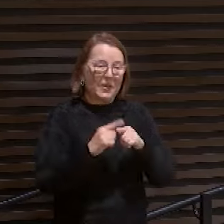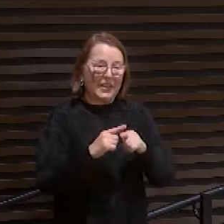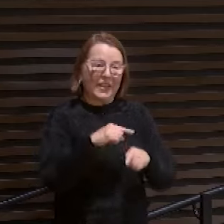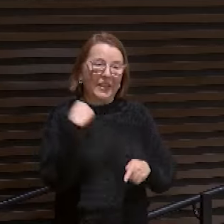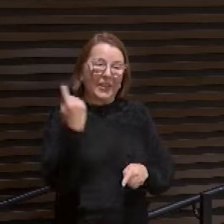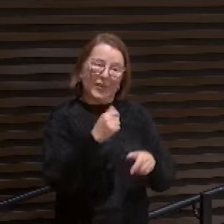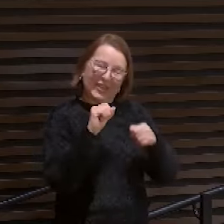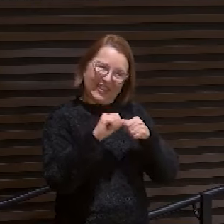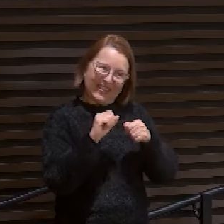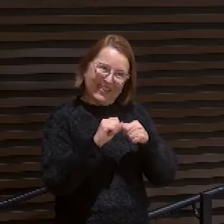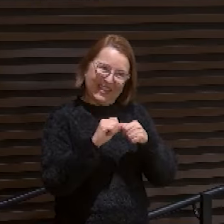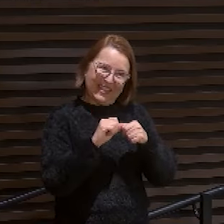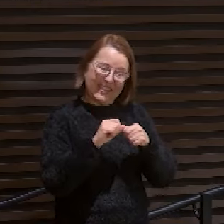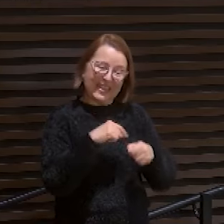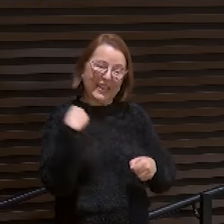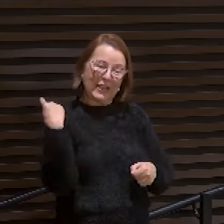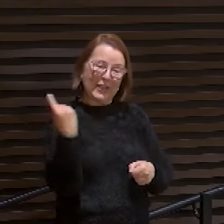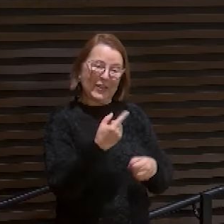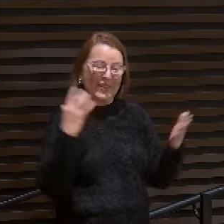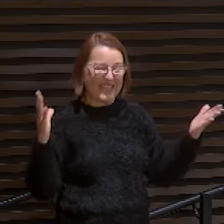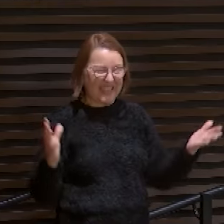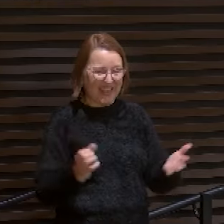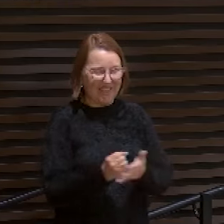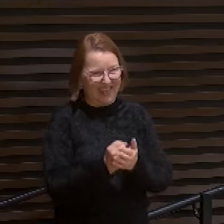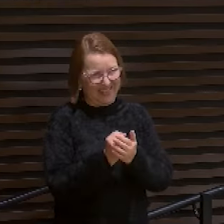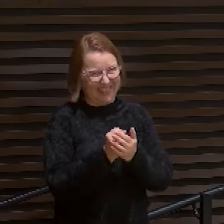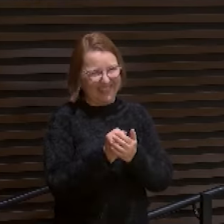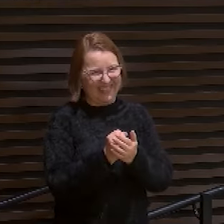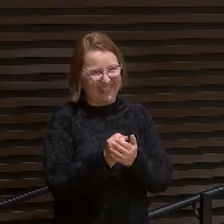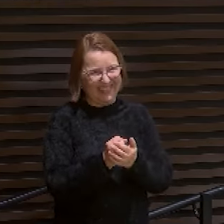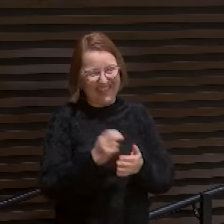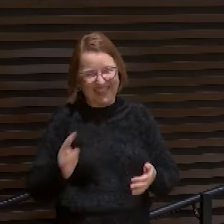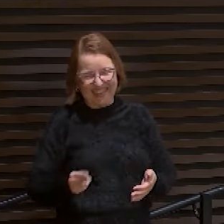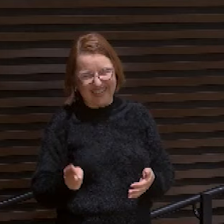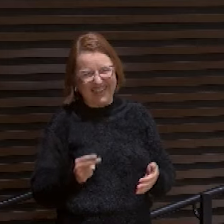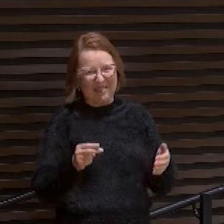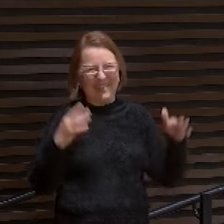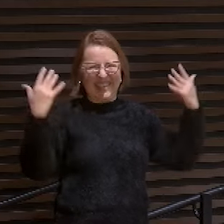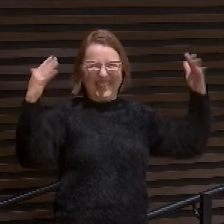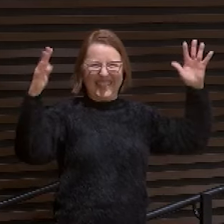salvação eterna. Povo de Deus, povo de Deus.